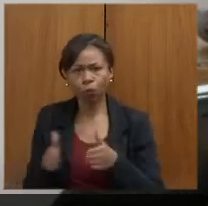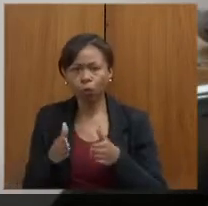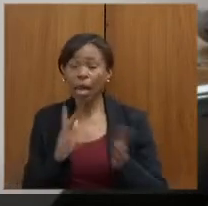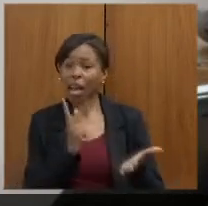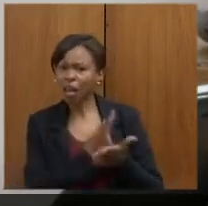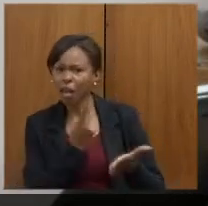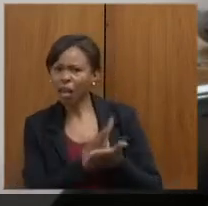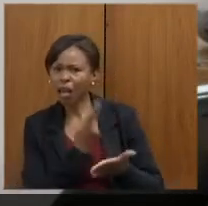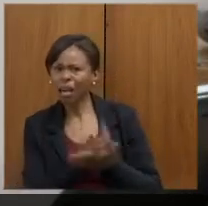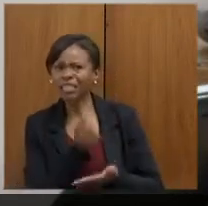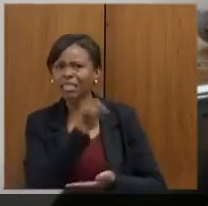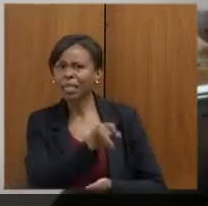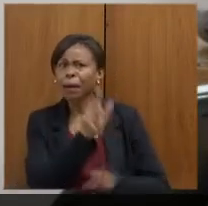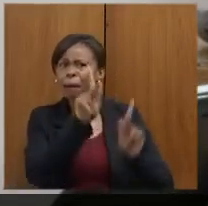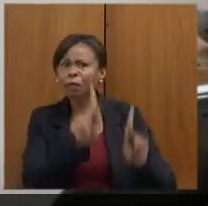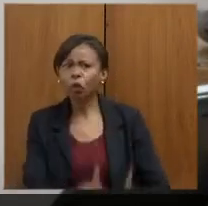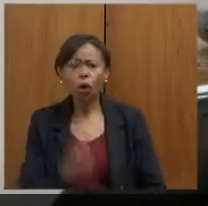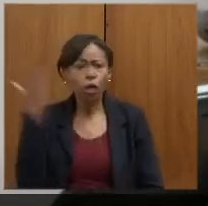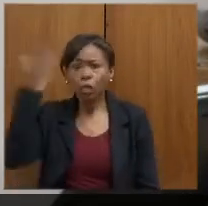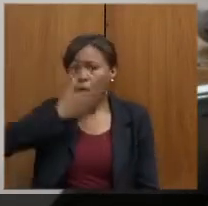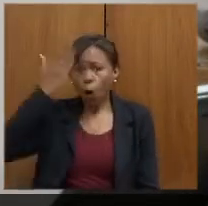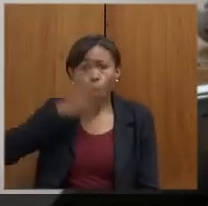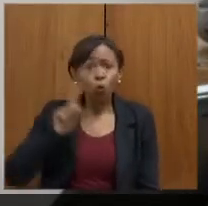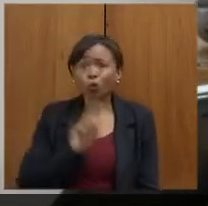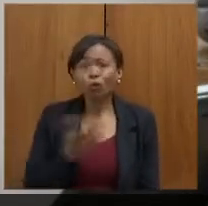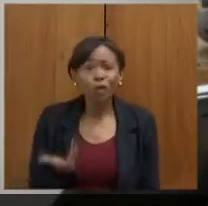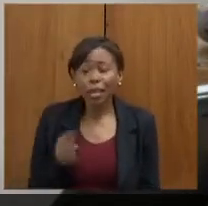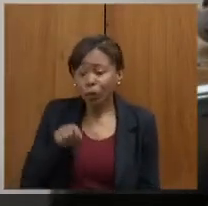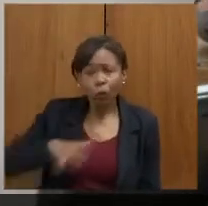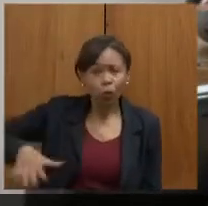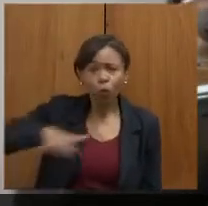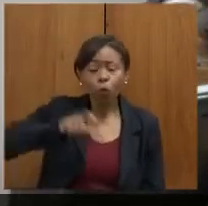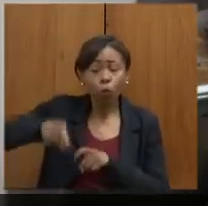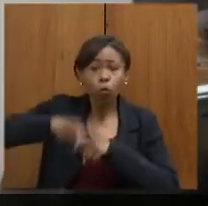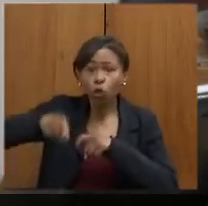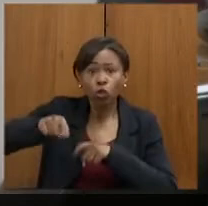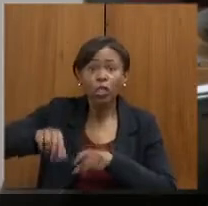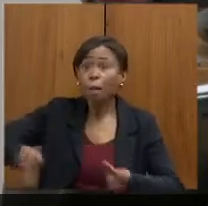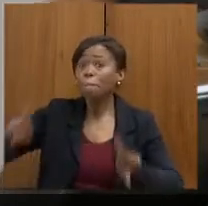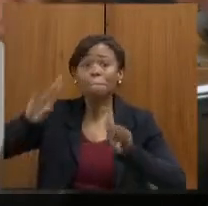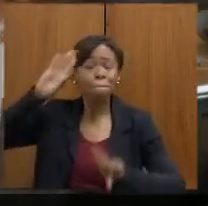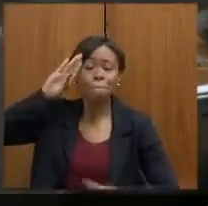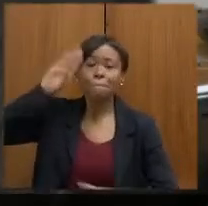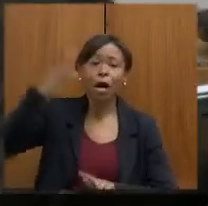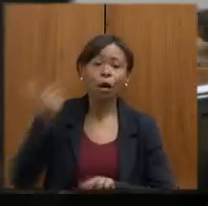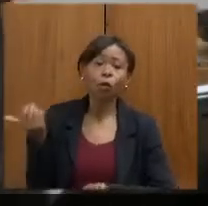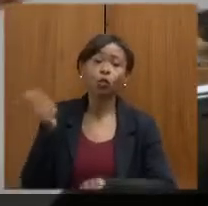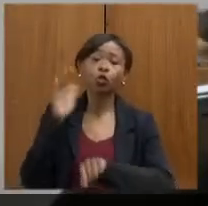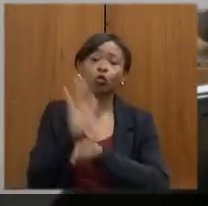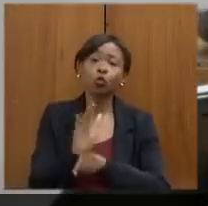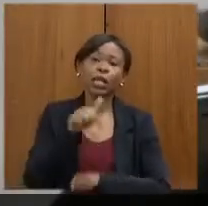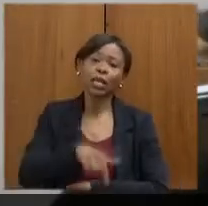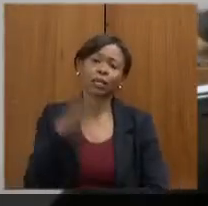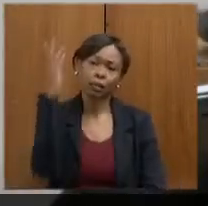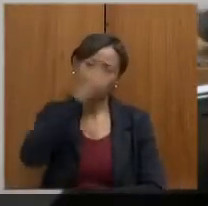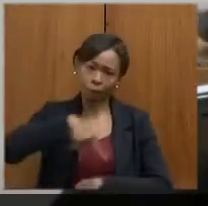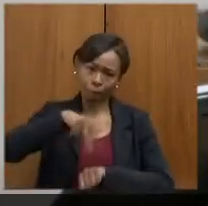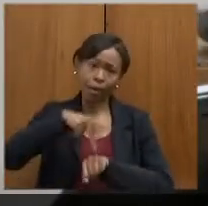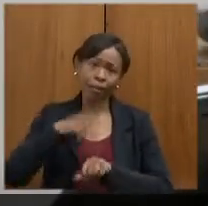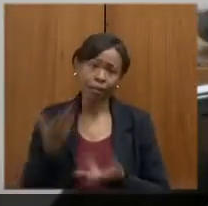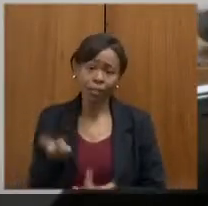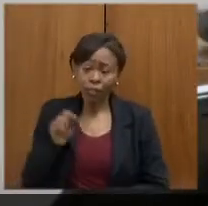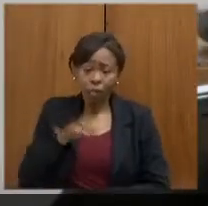aqueles que não vê que o setor produtivo é quem carrega esse país nas costas e que se não fosse o setor produtivo